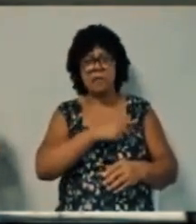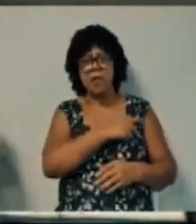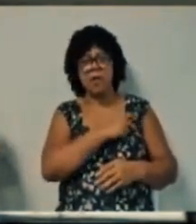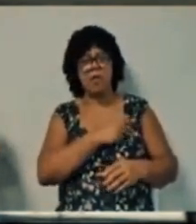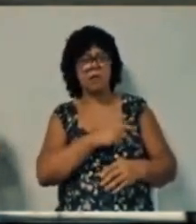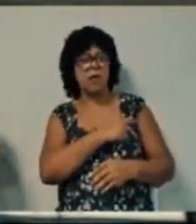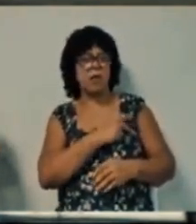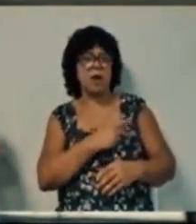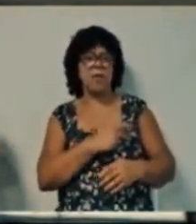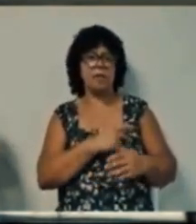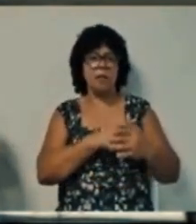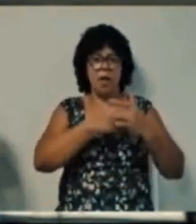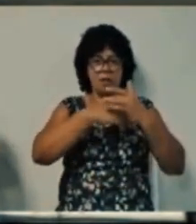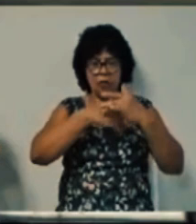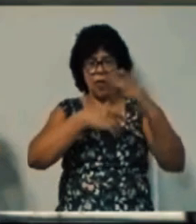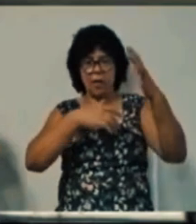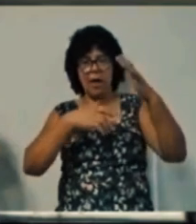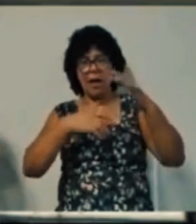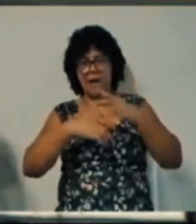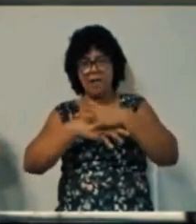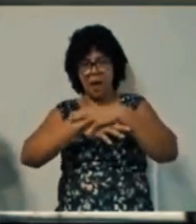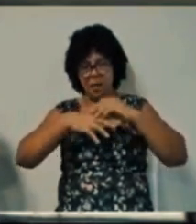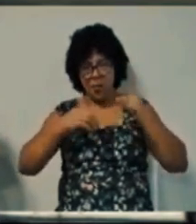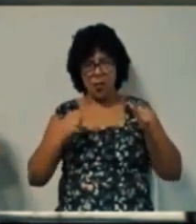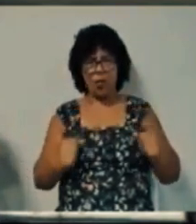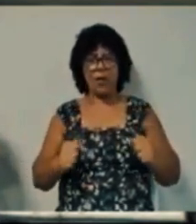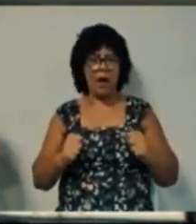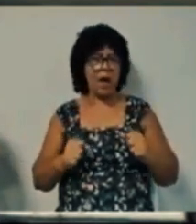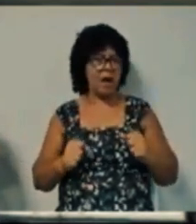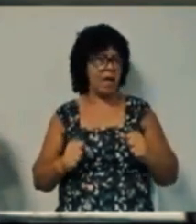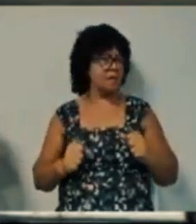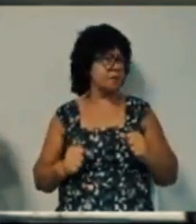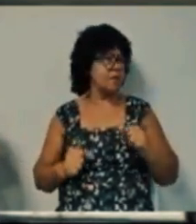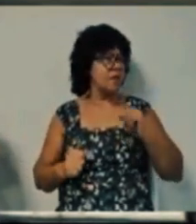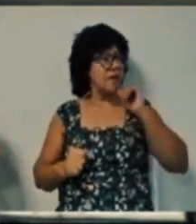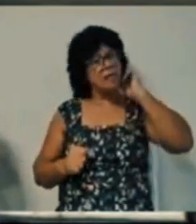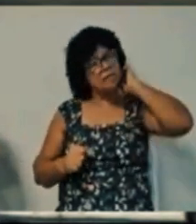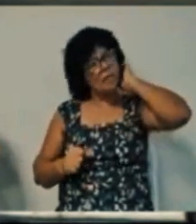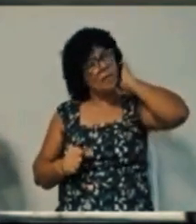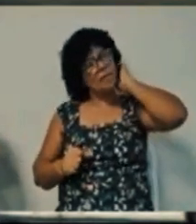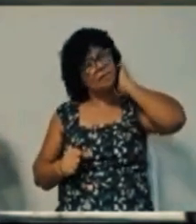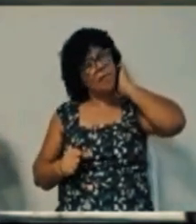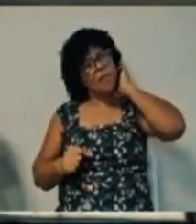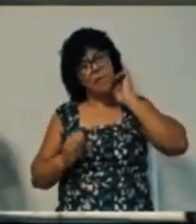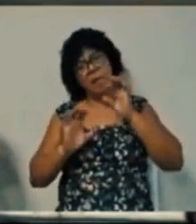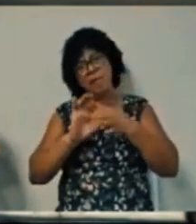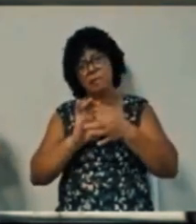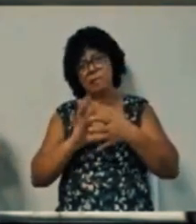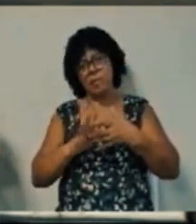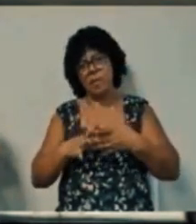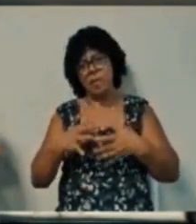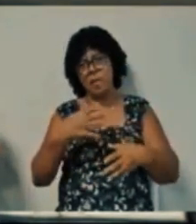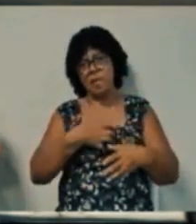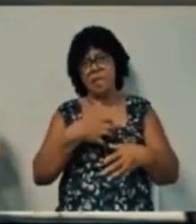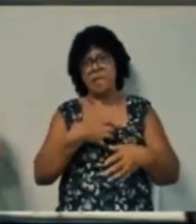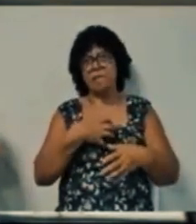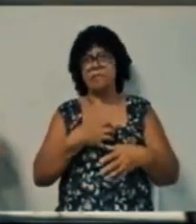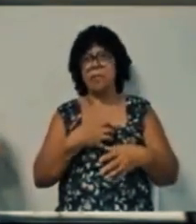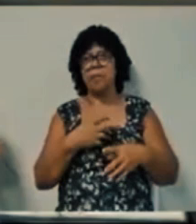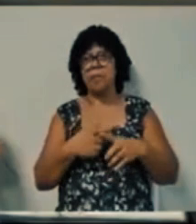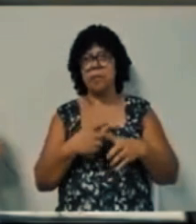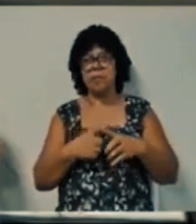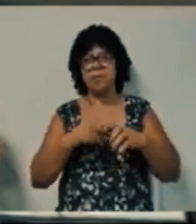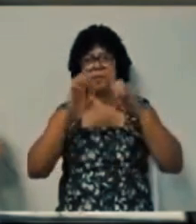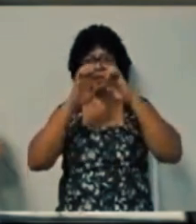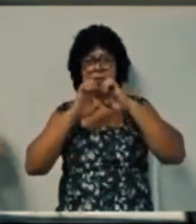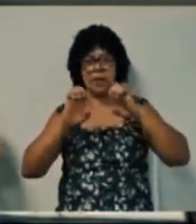Deus que acompanhava o ministério de Paulo, trazia cura e libertação, porque o evangelho de Cristo é o poder